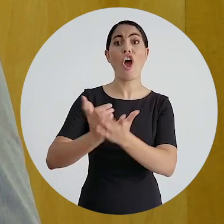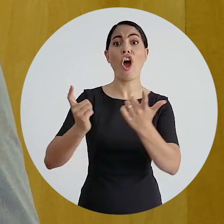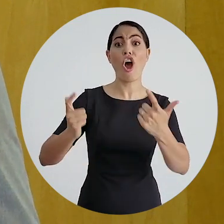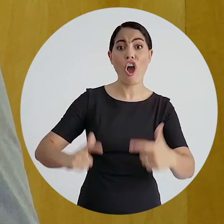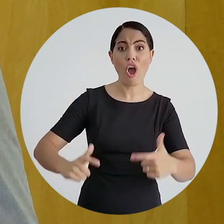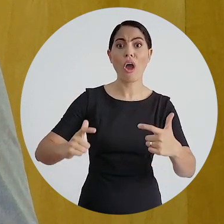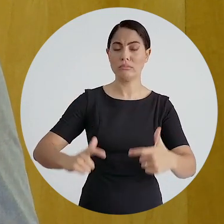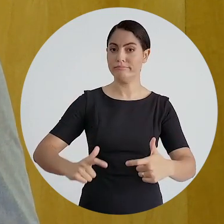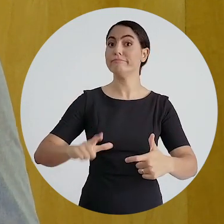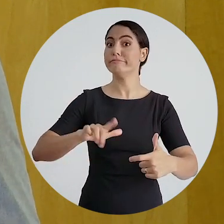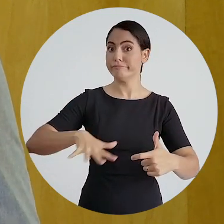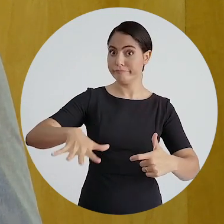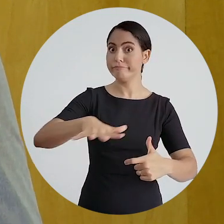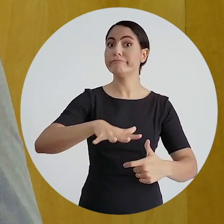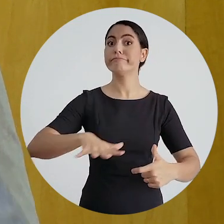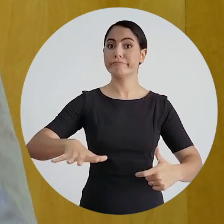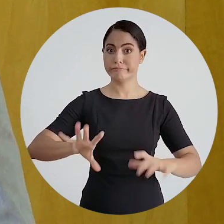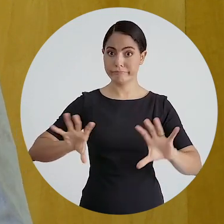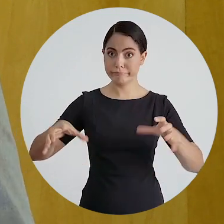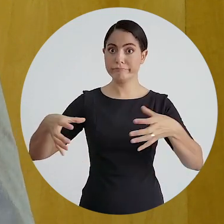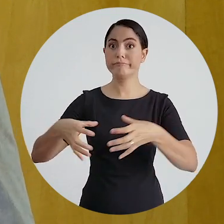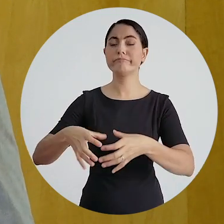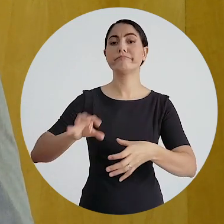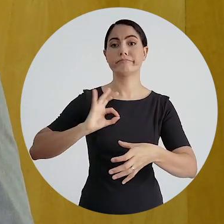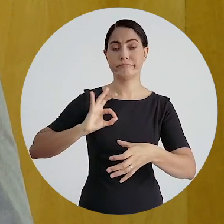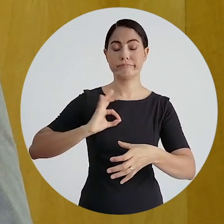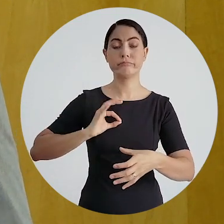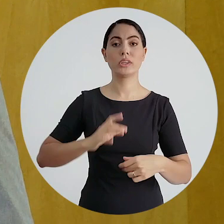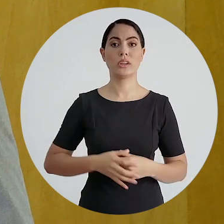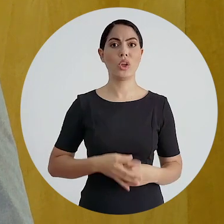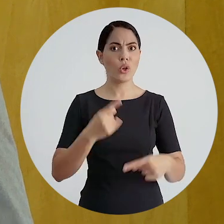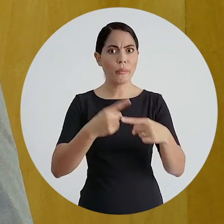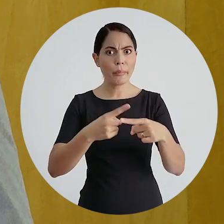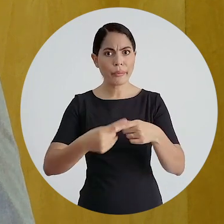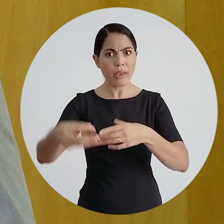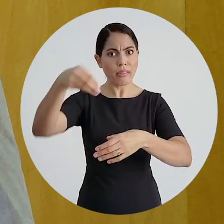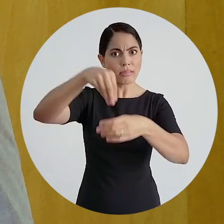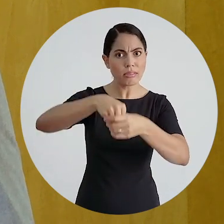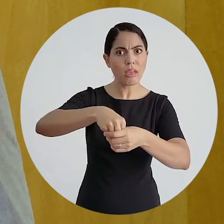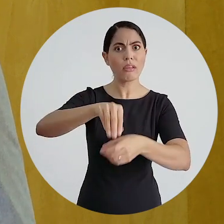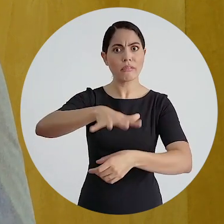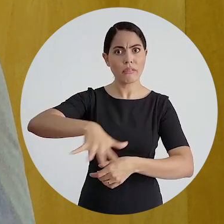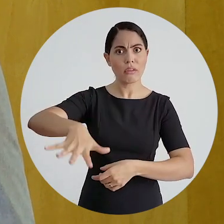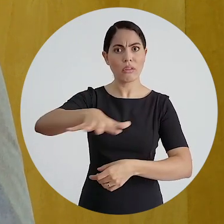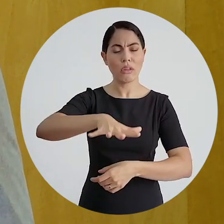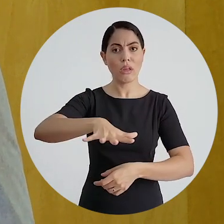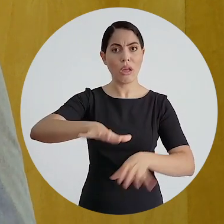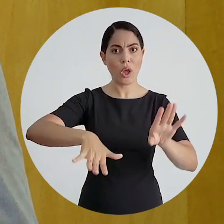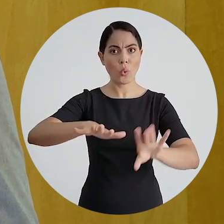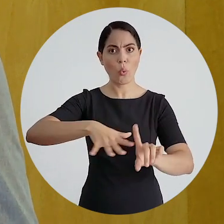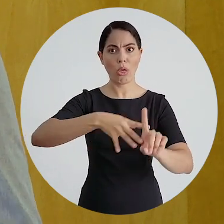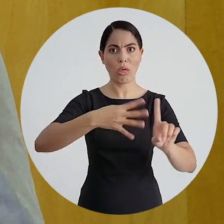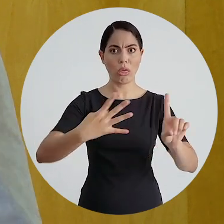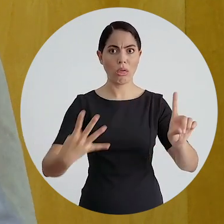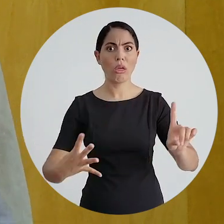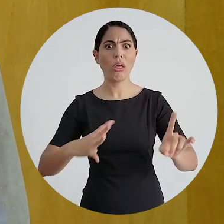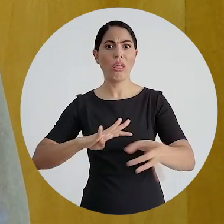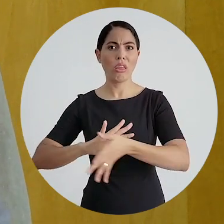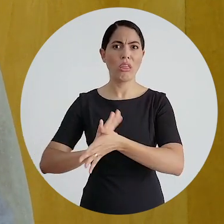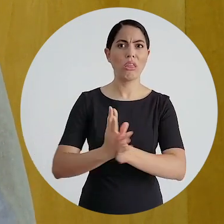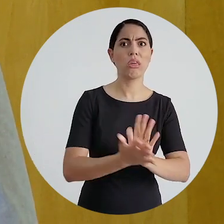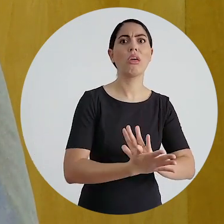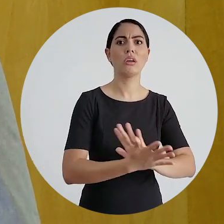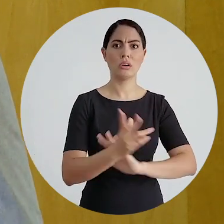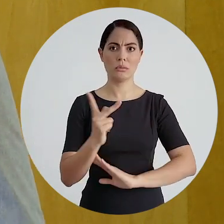e repressão nas corporações. Isso porque, ainda hoje, há ambientes dentro das instituições